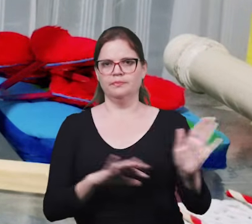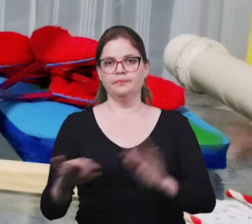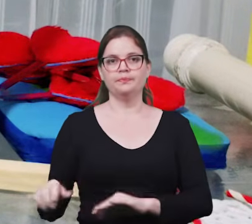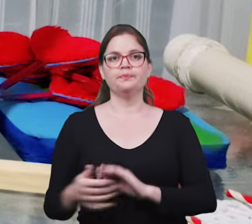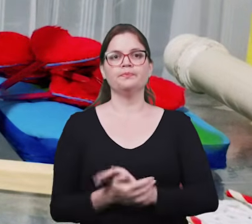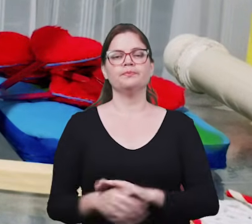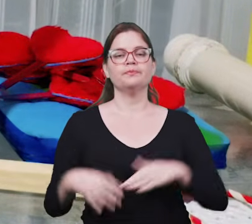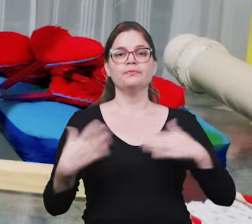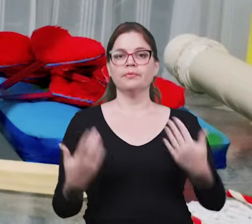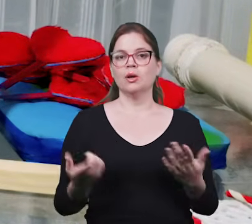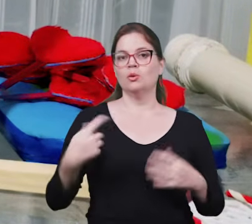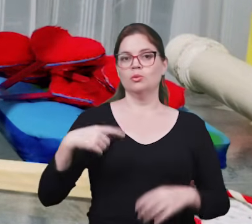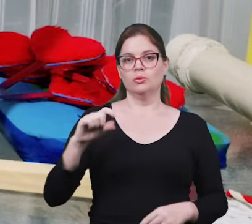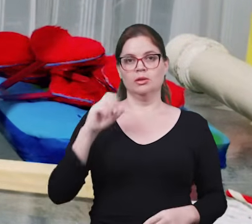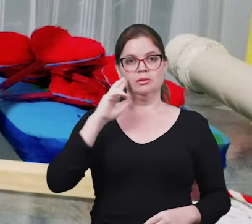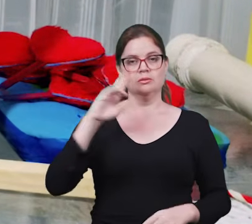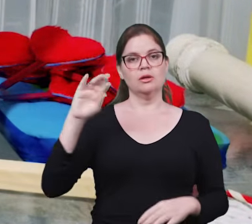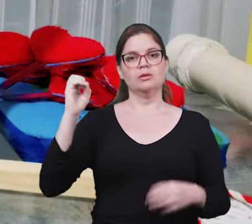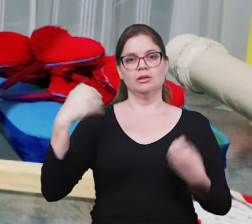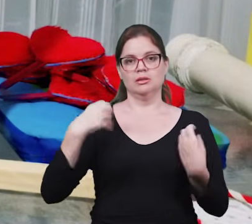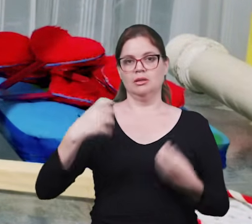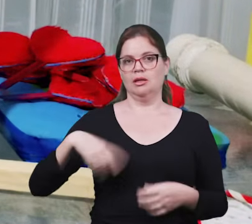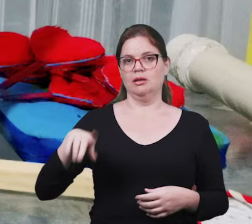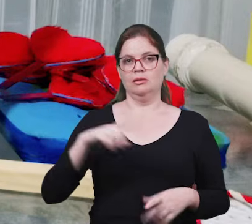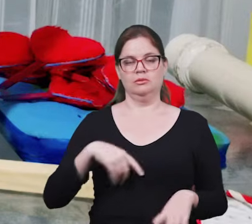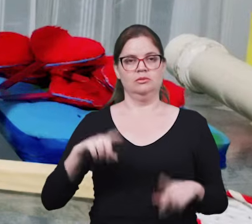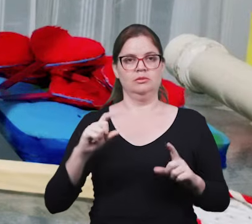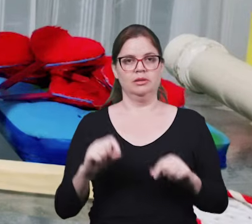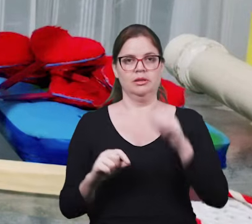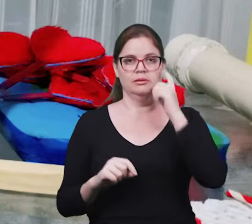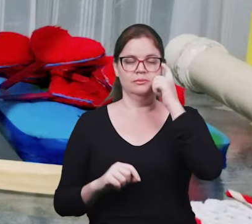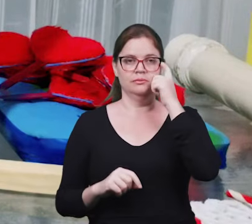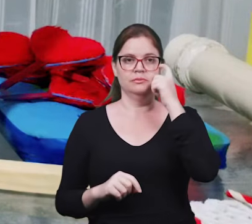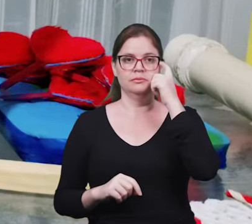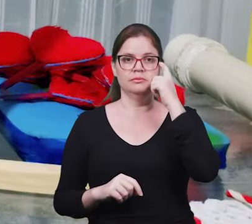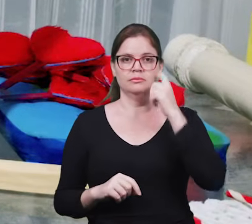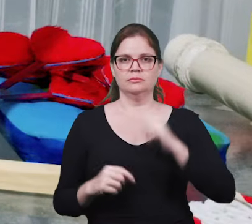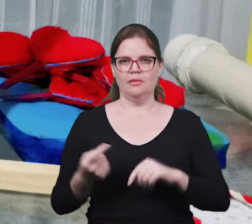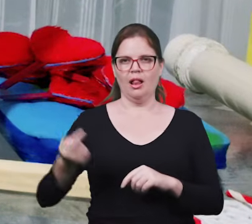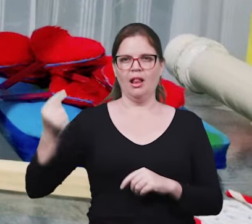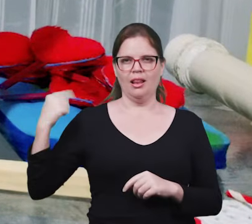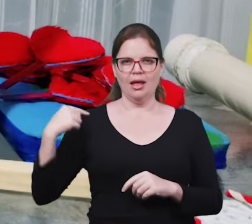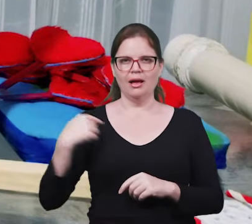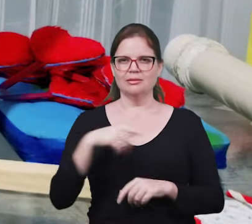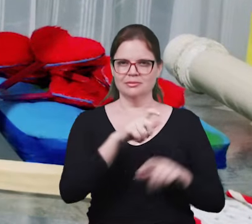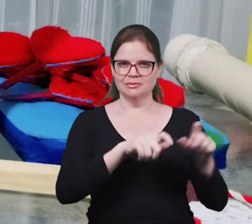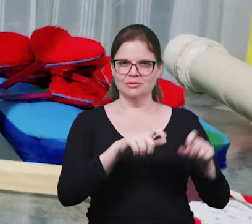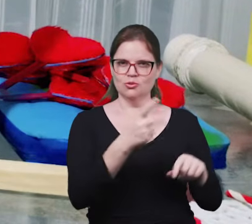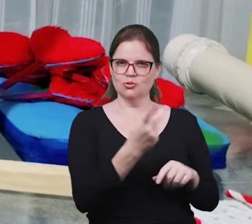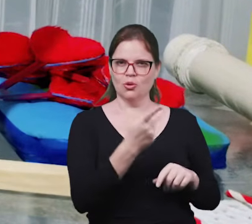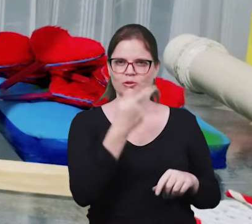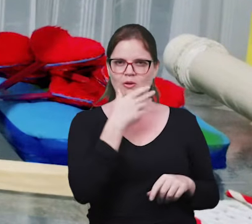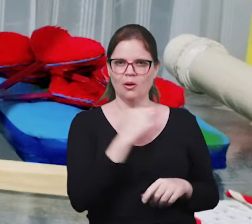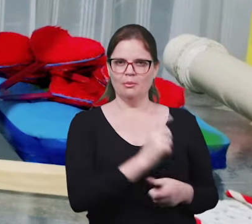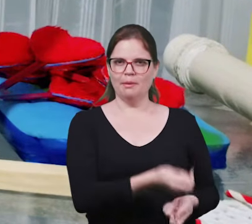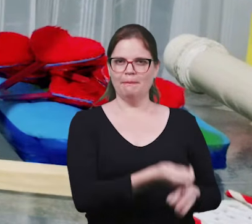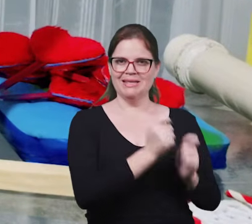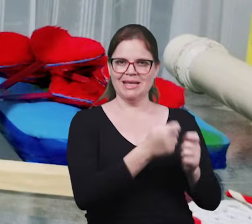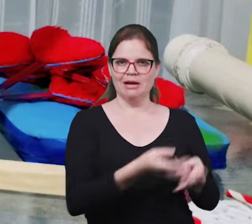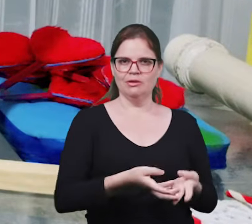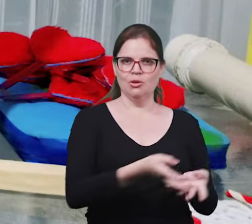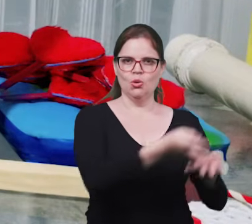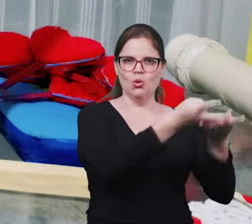Então, o que o Senhor tem feito e tem ensinado é que aqueles homens que trabalhavam ali